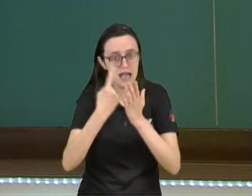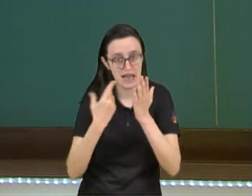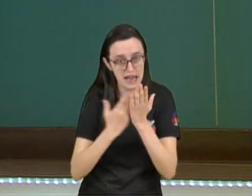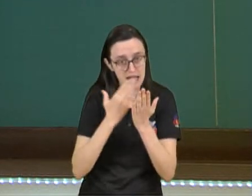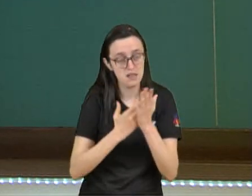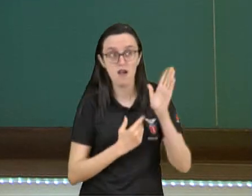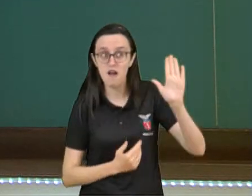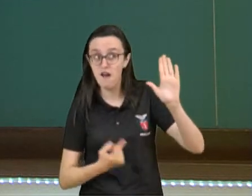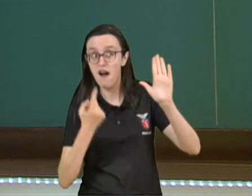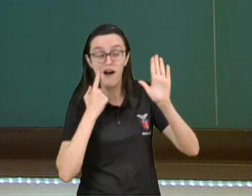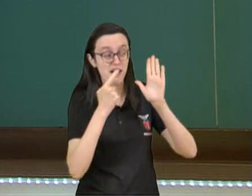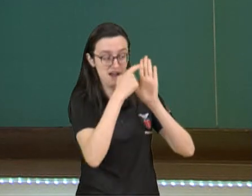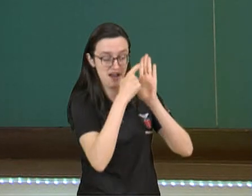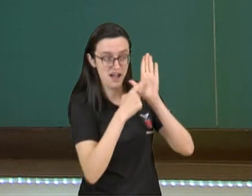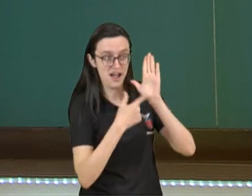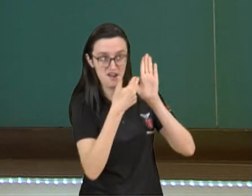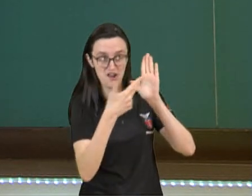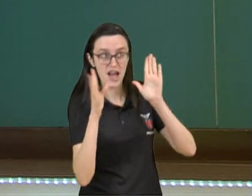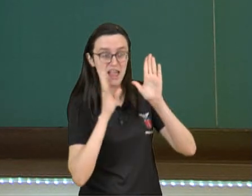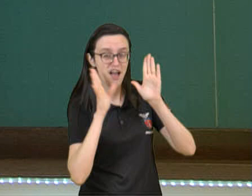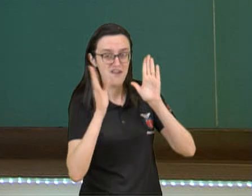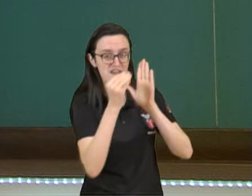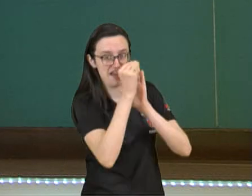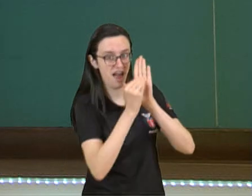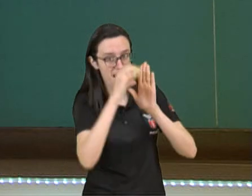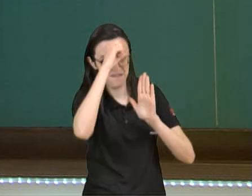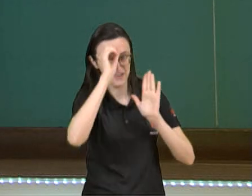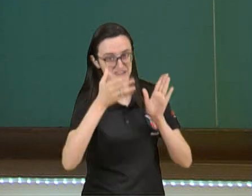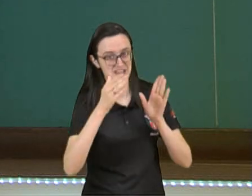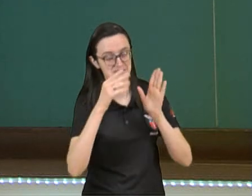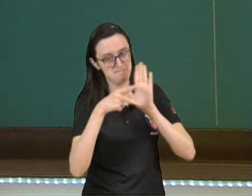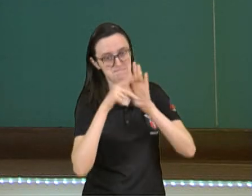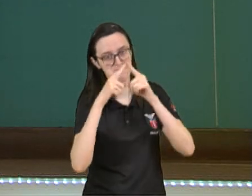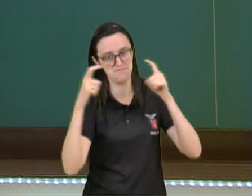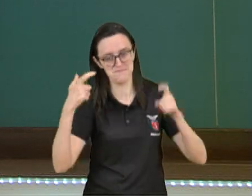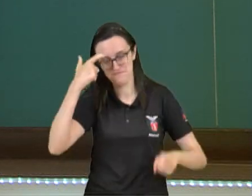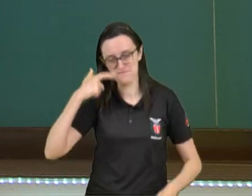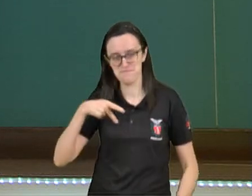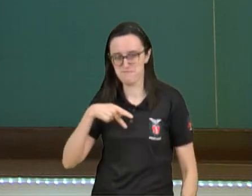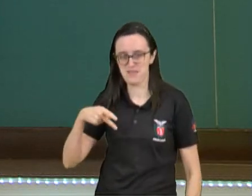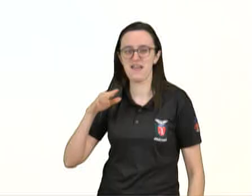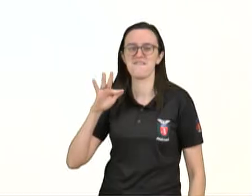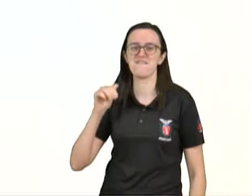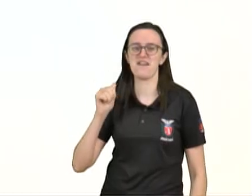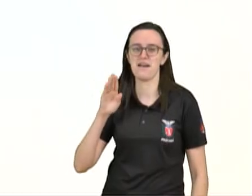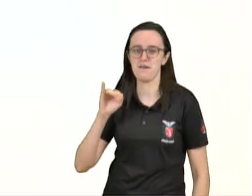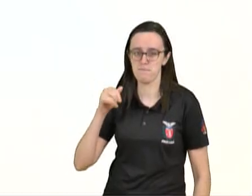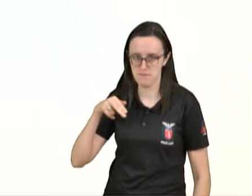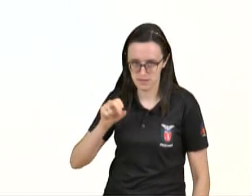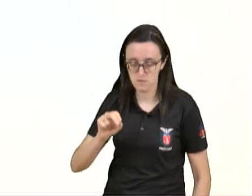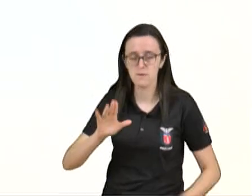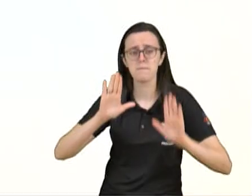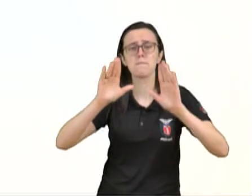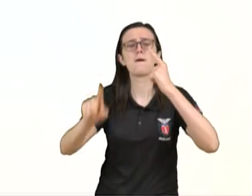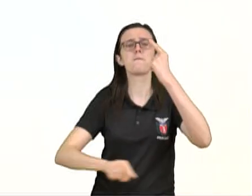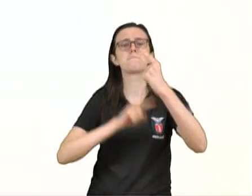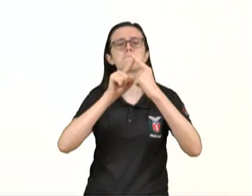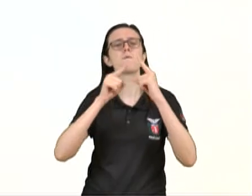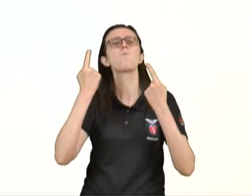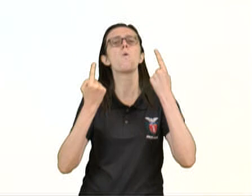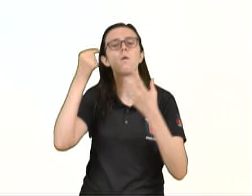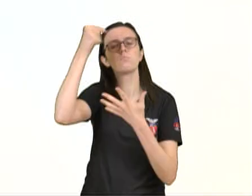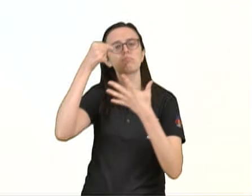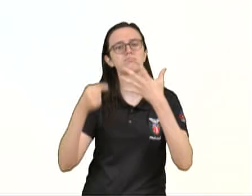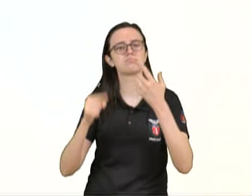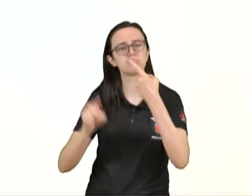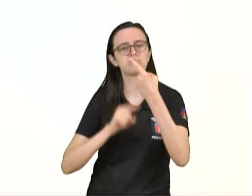eles de quantas coisas legais você está aprendendo em ciências com o professor Fabiano. Então, qual é o objetivo ou quais são os